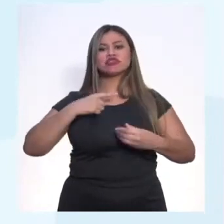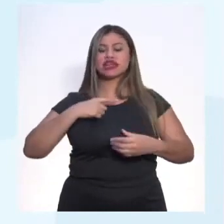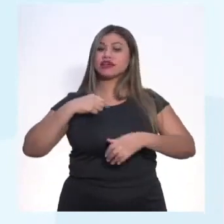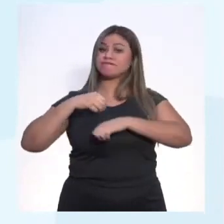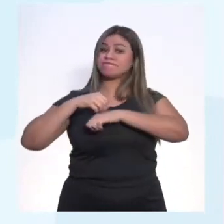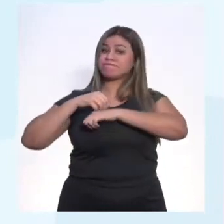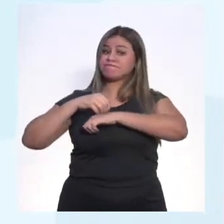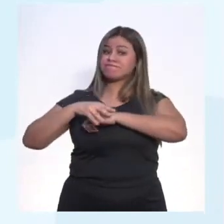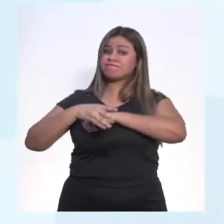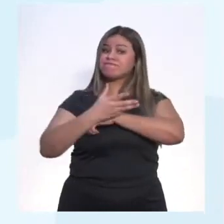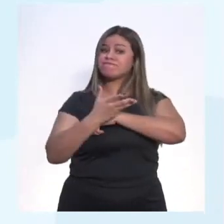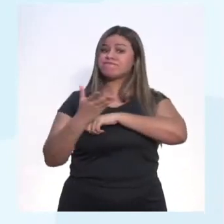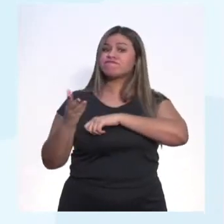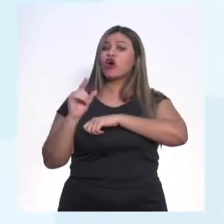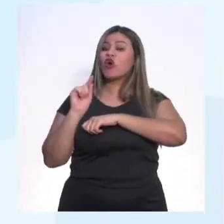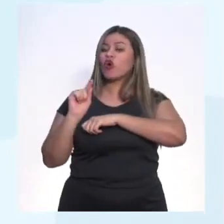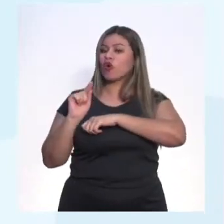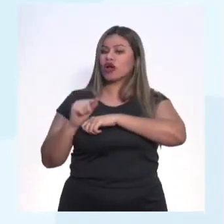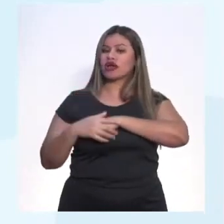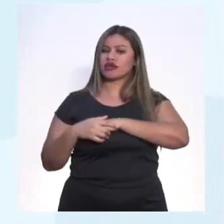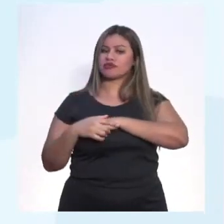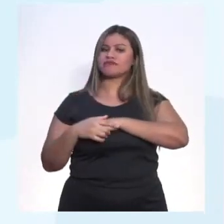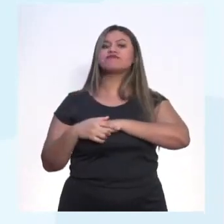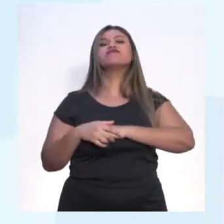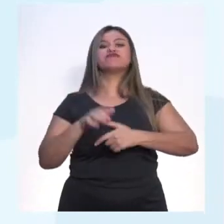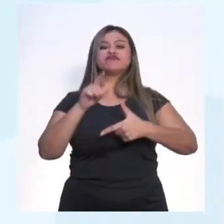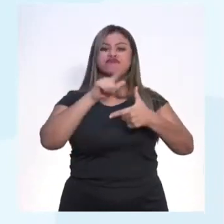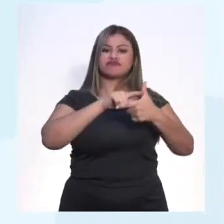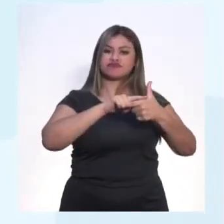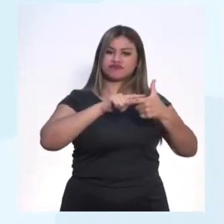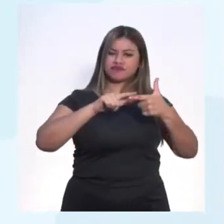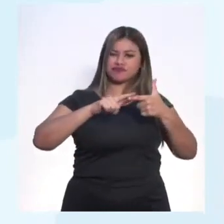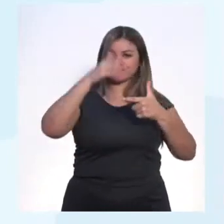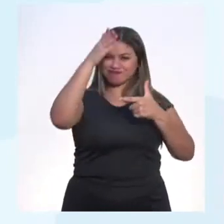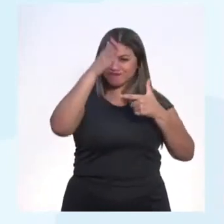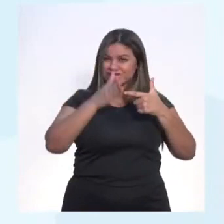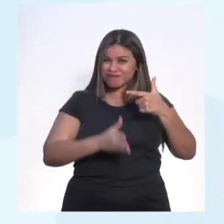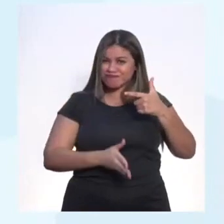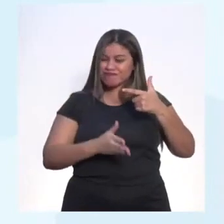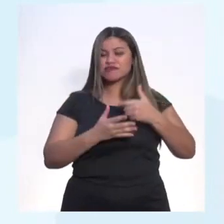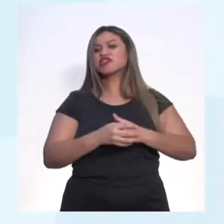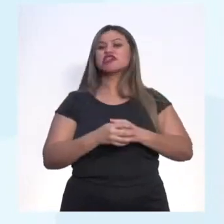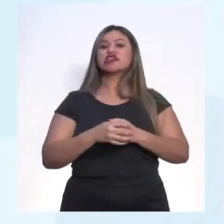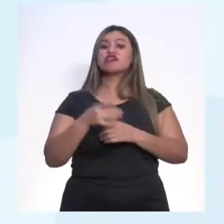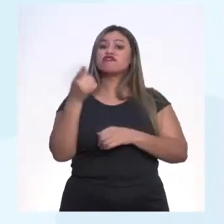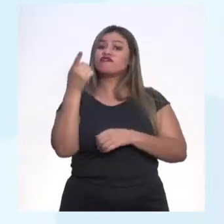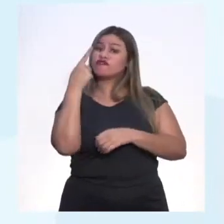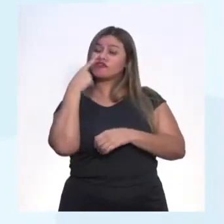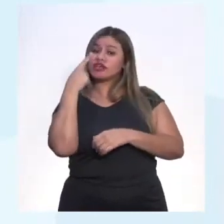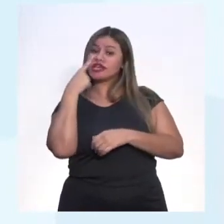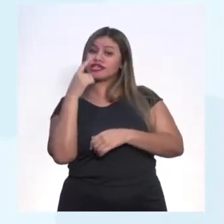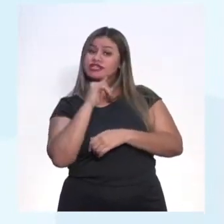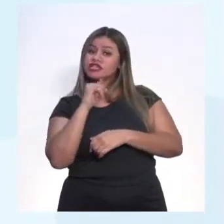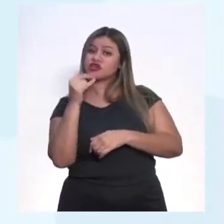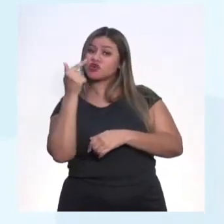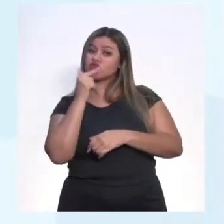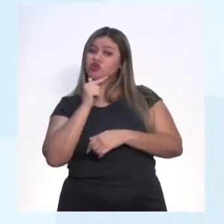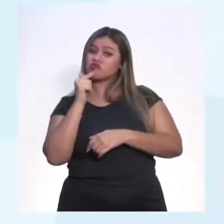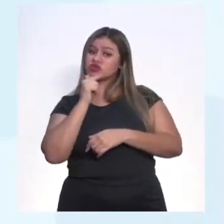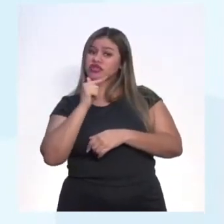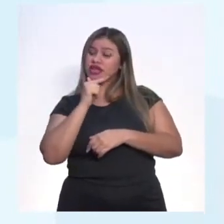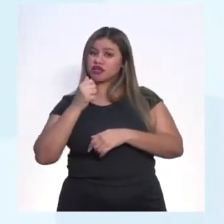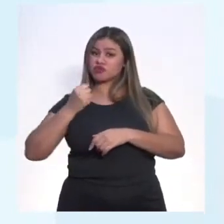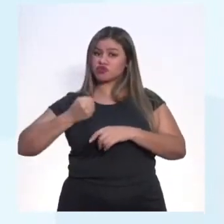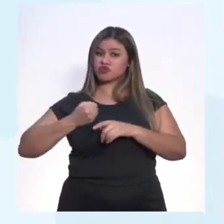que eu te dou é: fatore, como nós acabamos de fazer. Veja se você consegue tirar o número